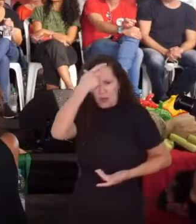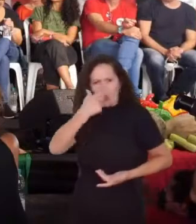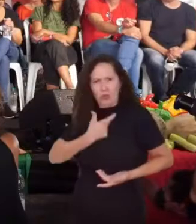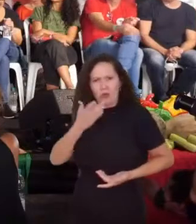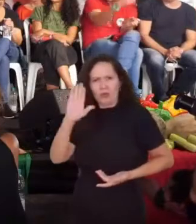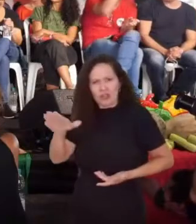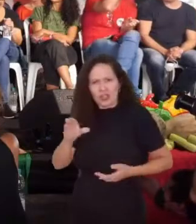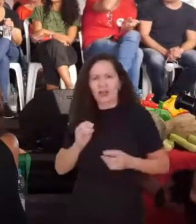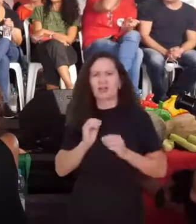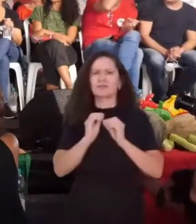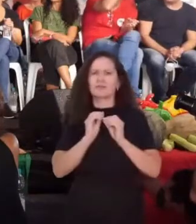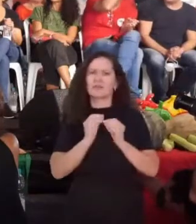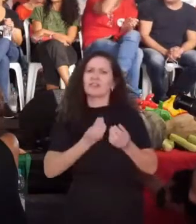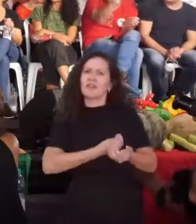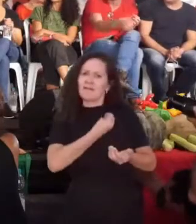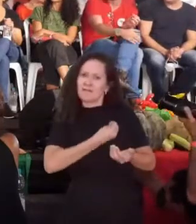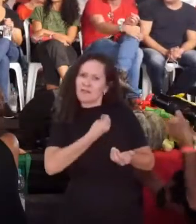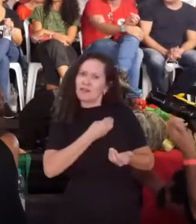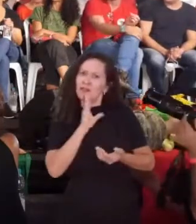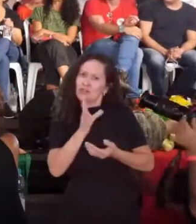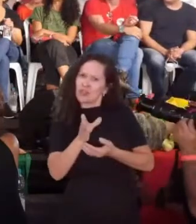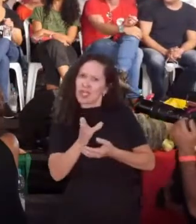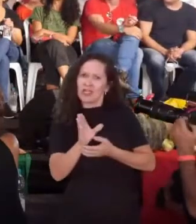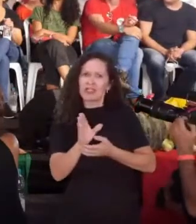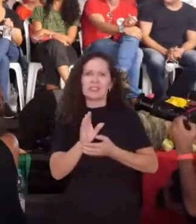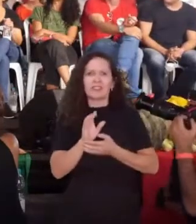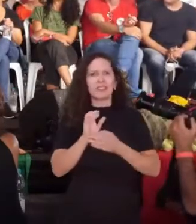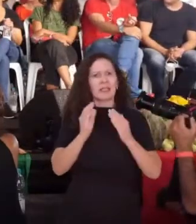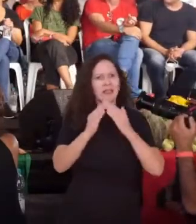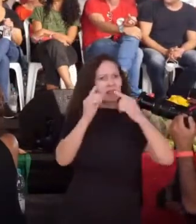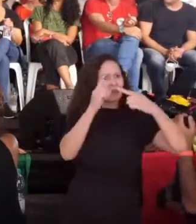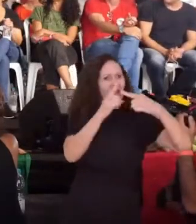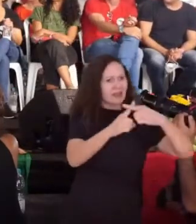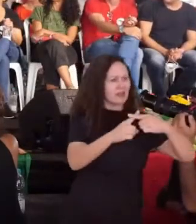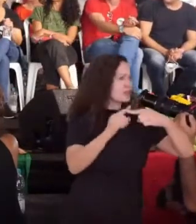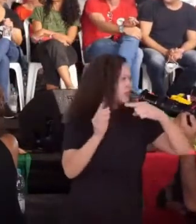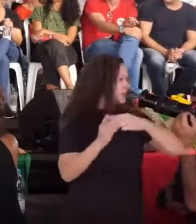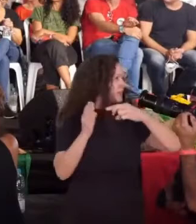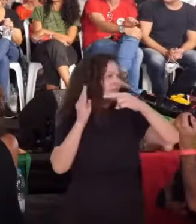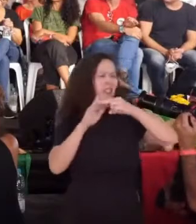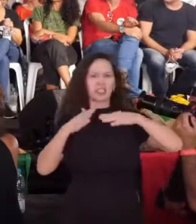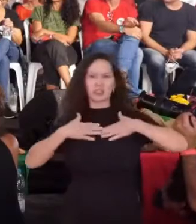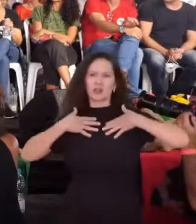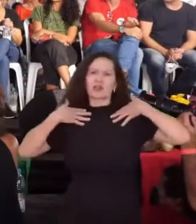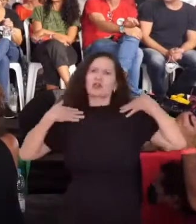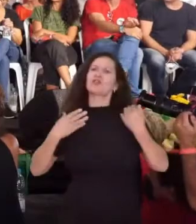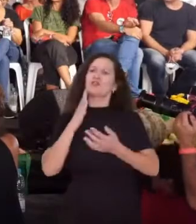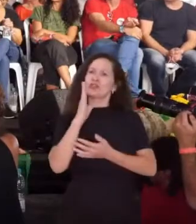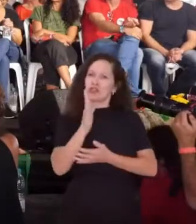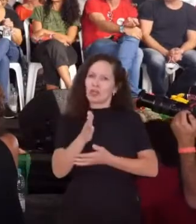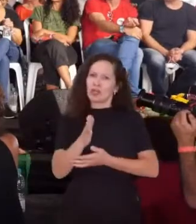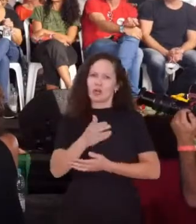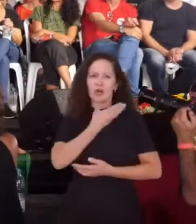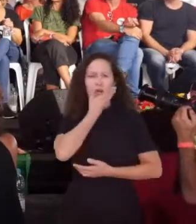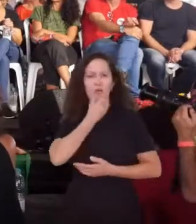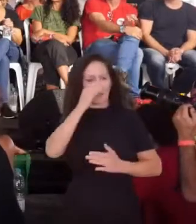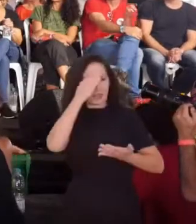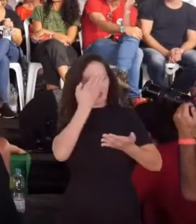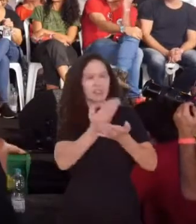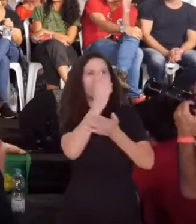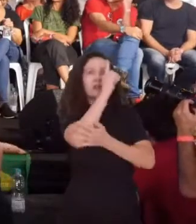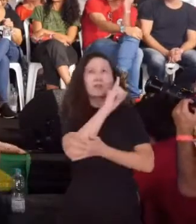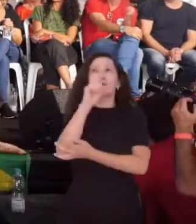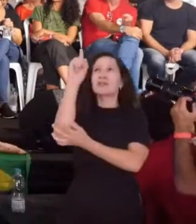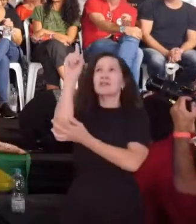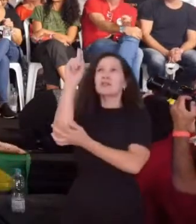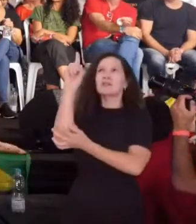um cara que foi coroinha, um cara que a dona Lindu queria que fosse católico, um cara que acredita tanto em Deus. É possível acontecer